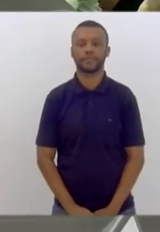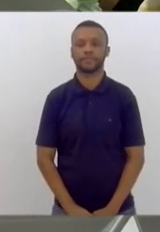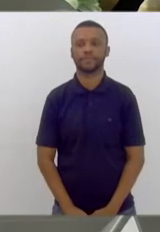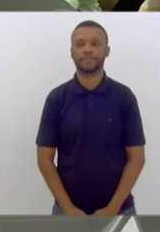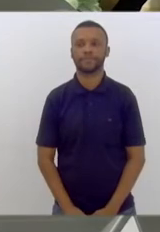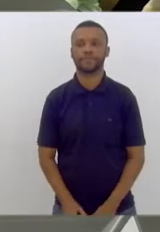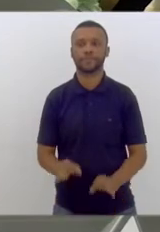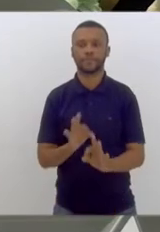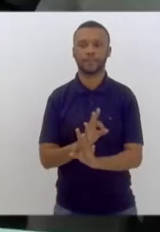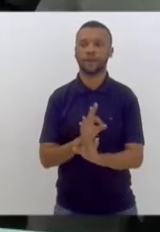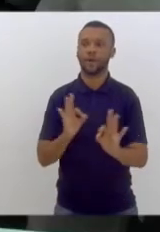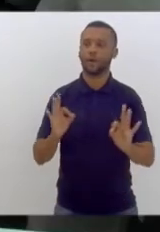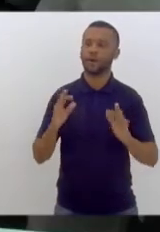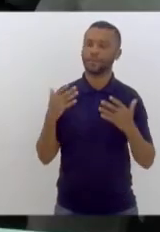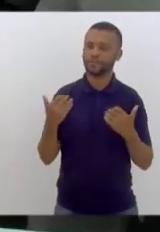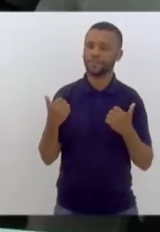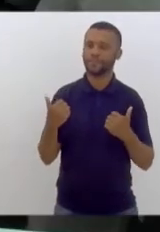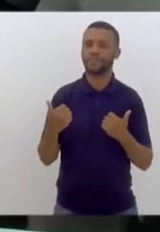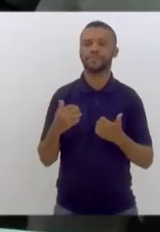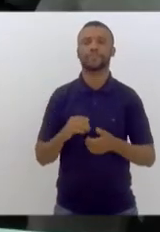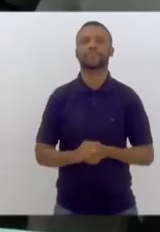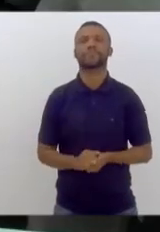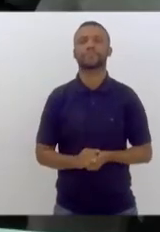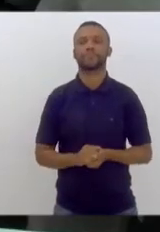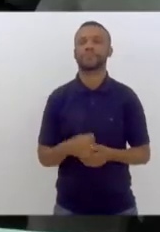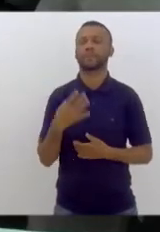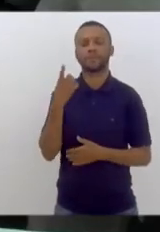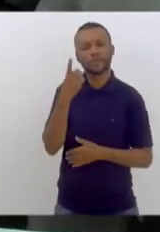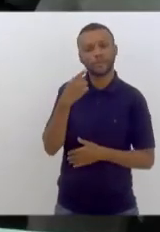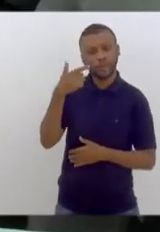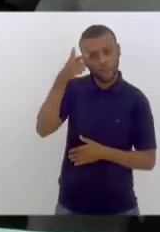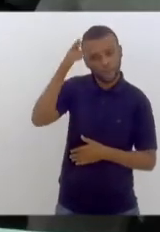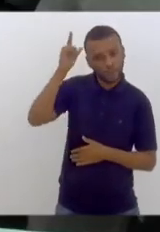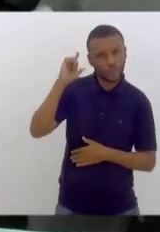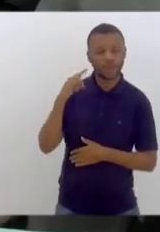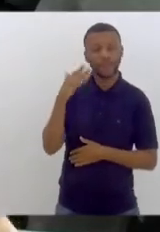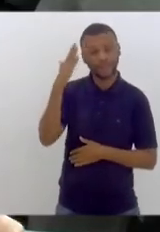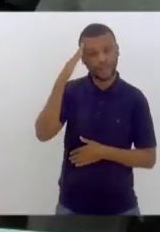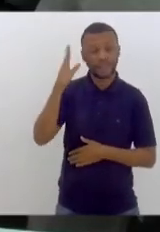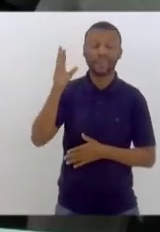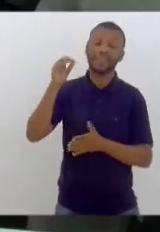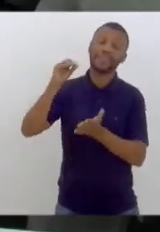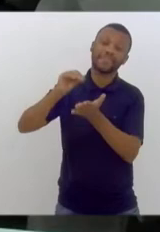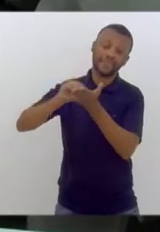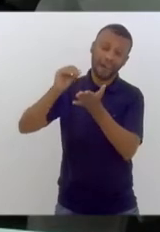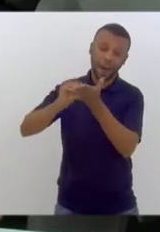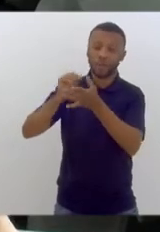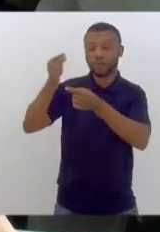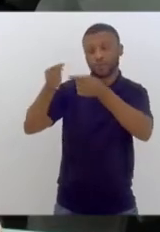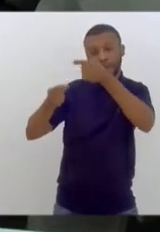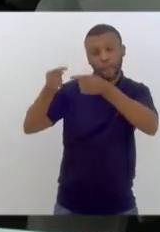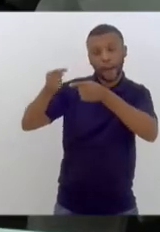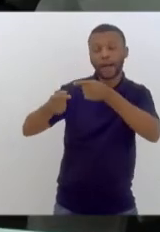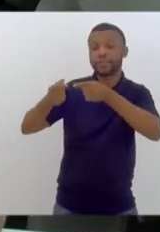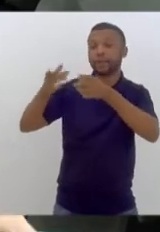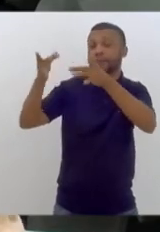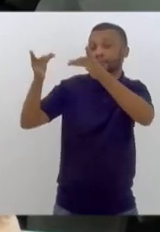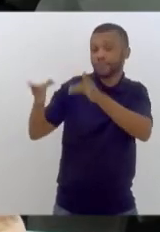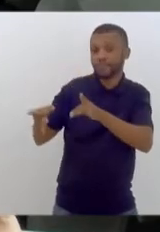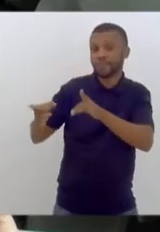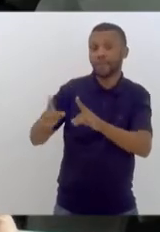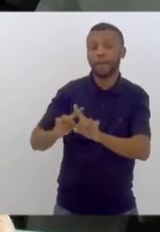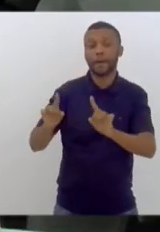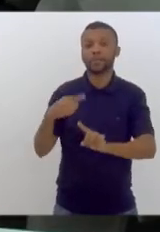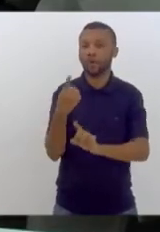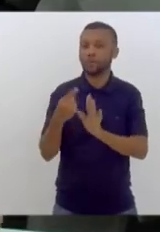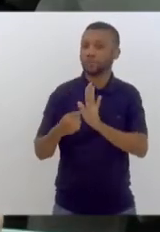Tá ótimo. Então, assim, deputado Luiz Paulo, sei que carece de maior debate, discussão, mas a gente já trouxe aqui